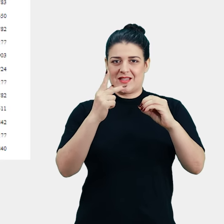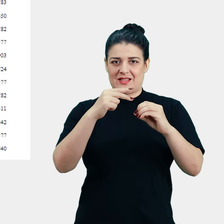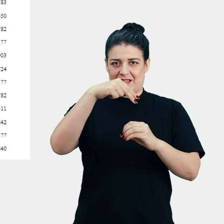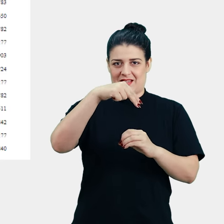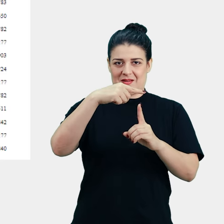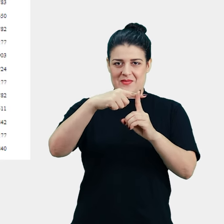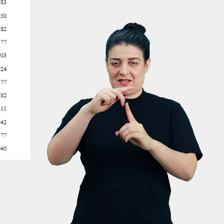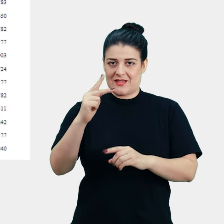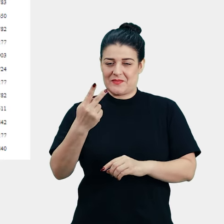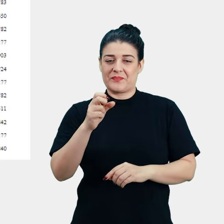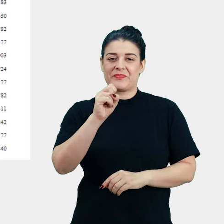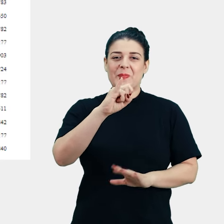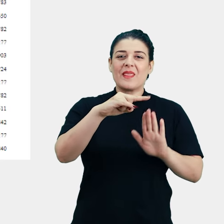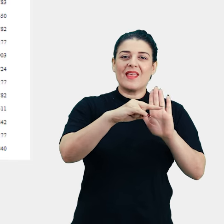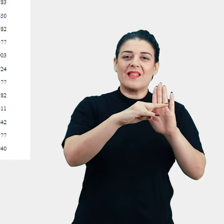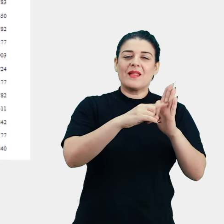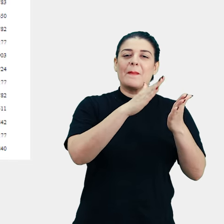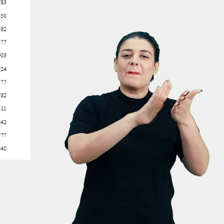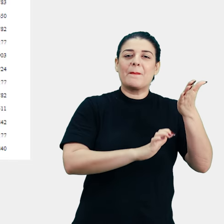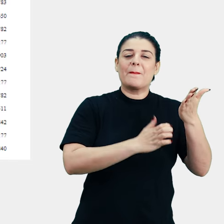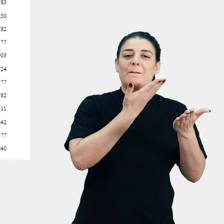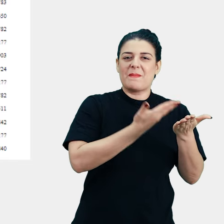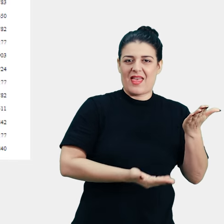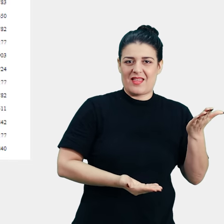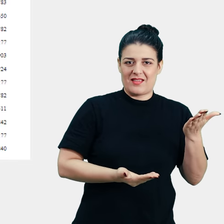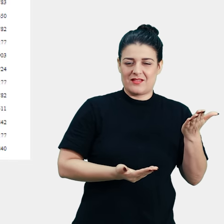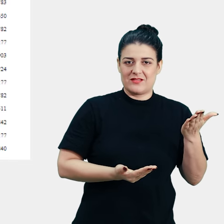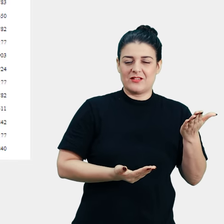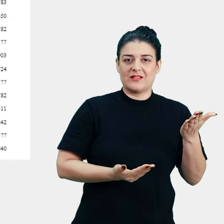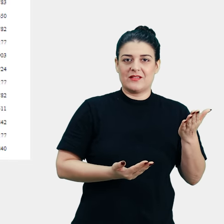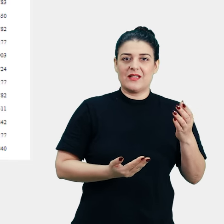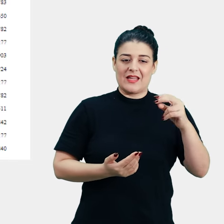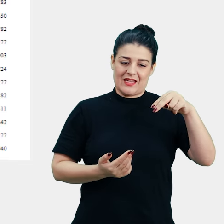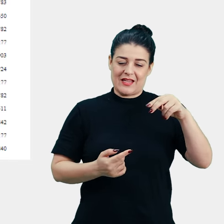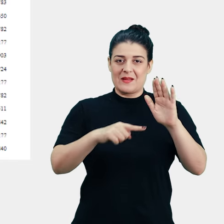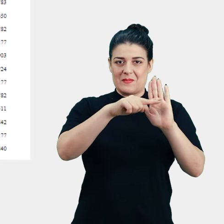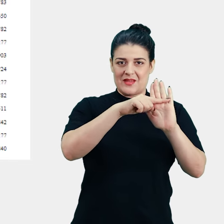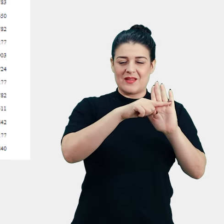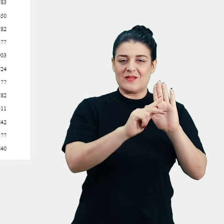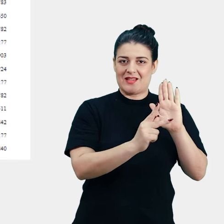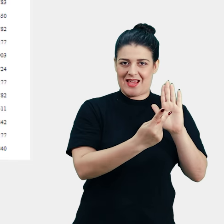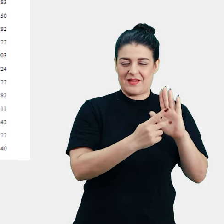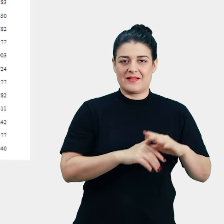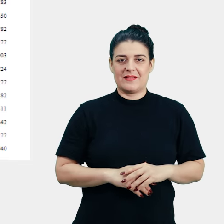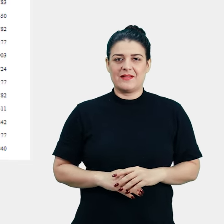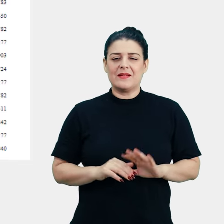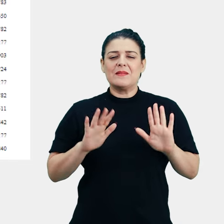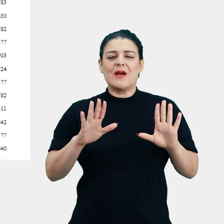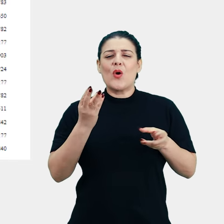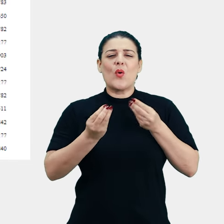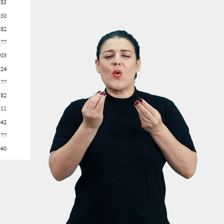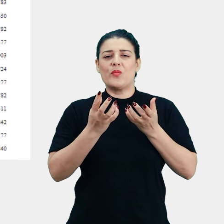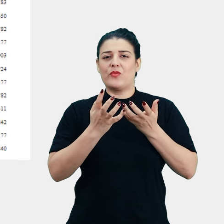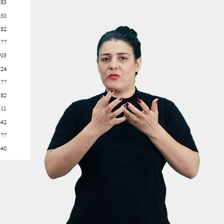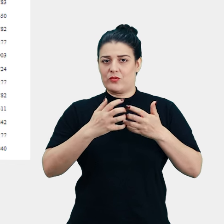H. E no modo negativo é como se ela perdesse hidrogênio, então M menos H. Só que o que que acontece?